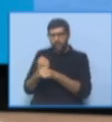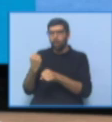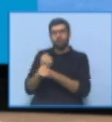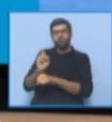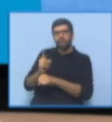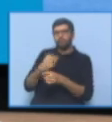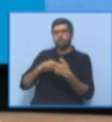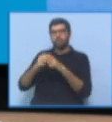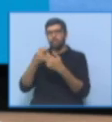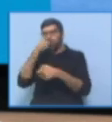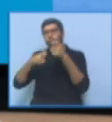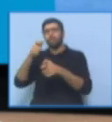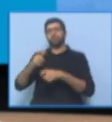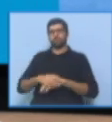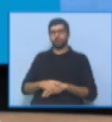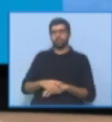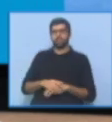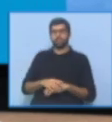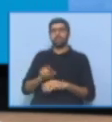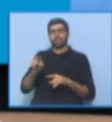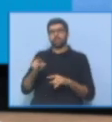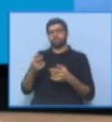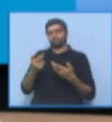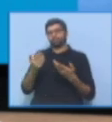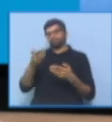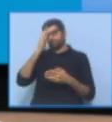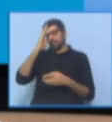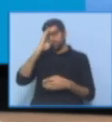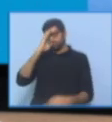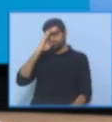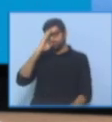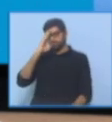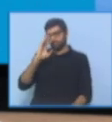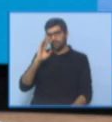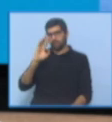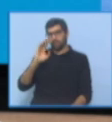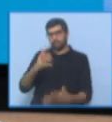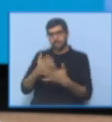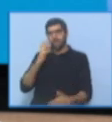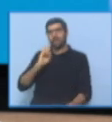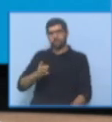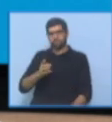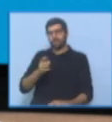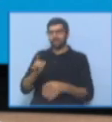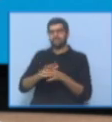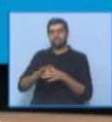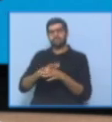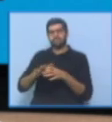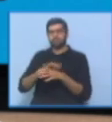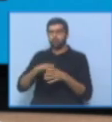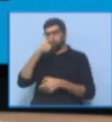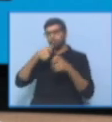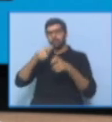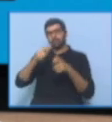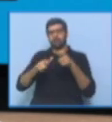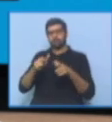humano. E naturalmente aquilo que em primeiro lugar importa salientar é que é uma situação